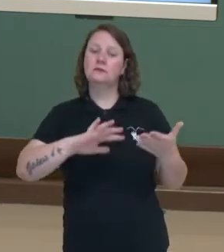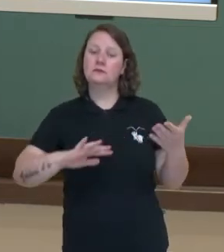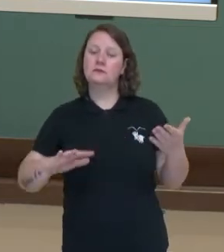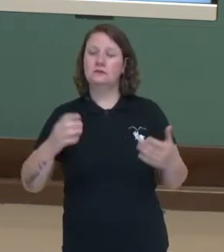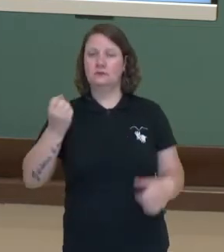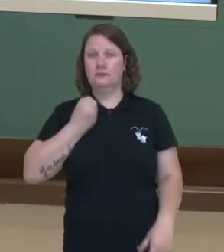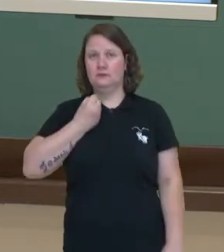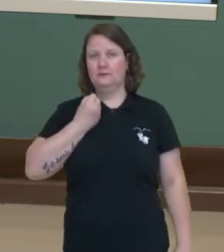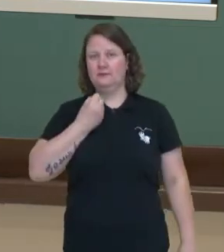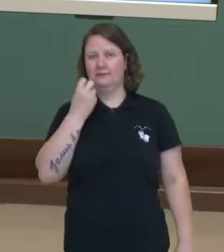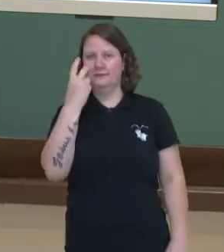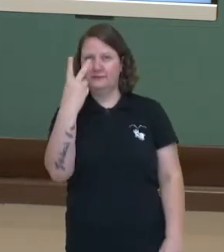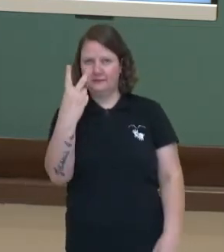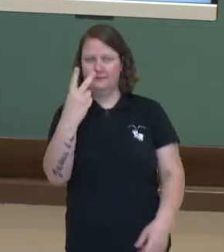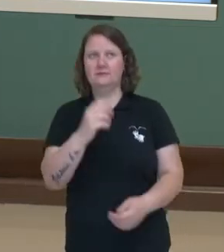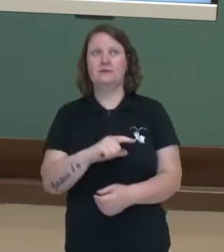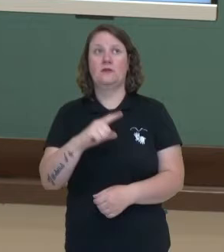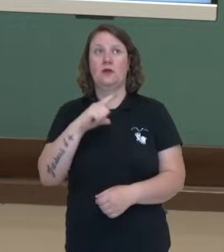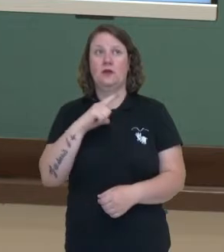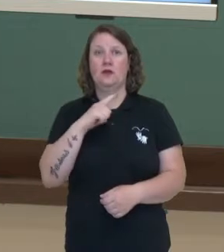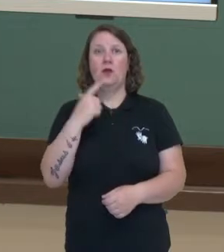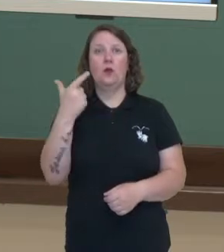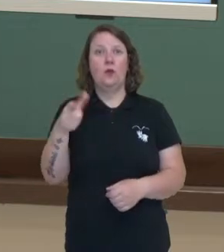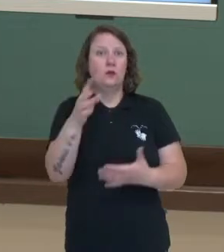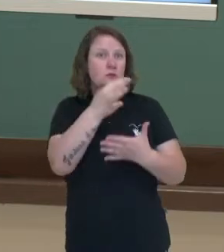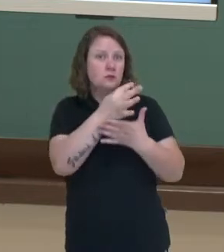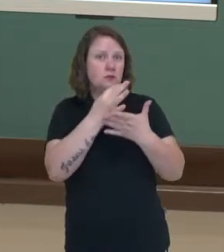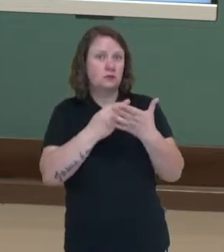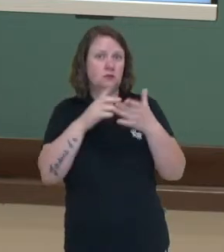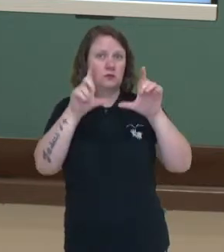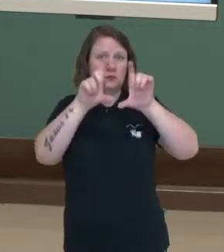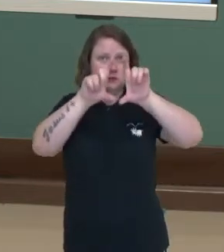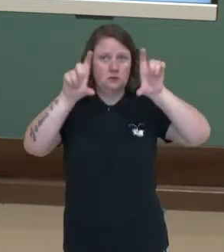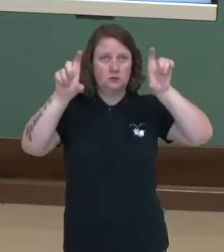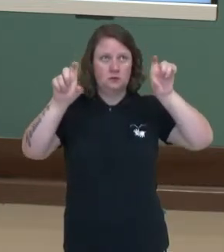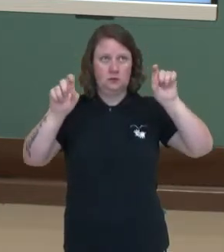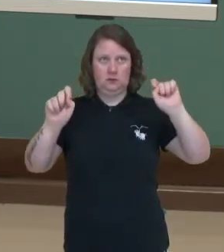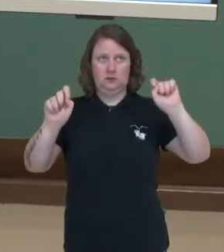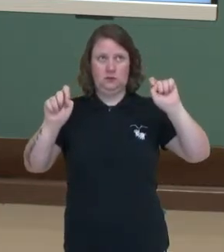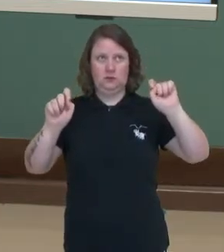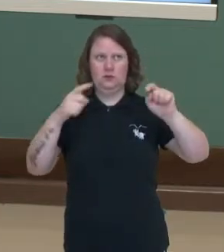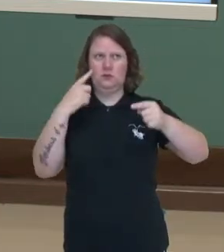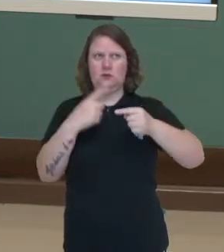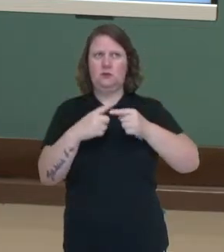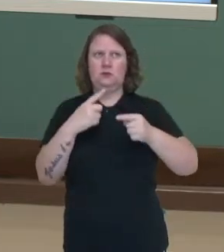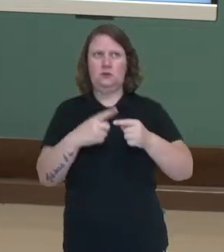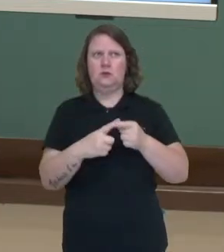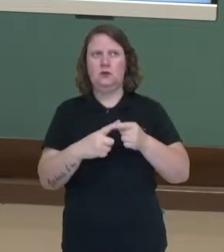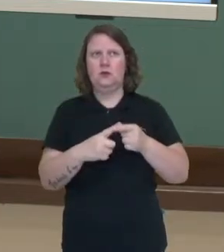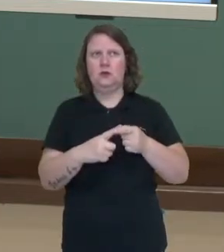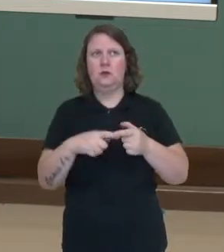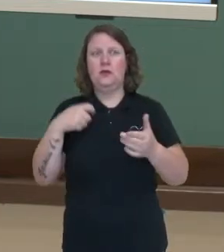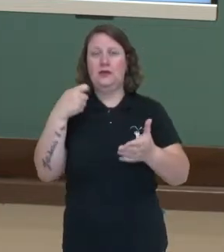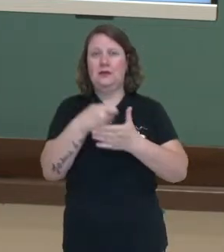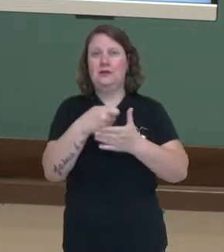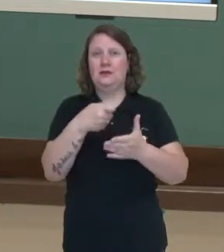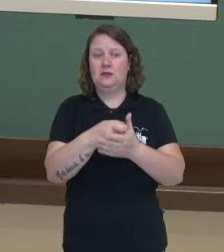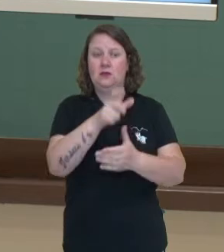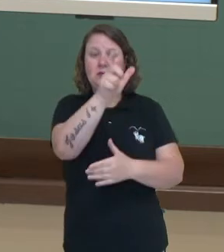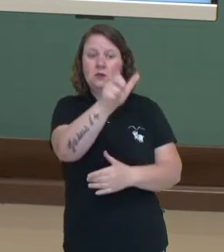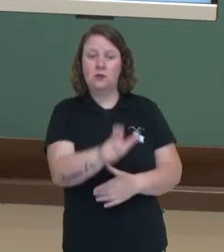número 2. Temos um novo trecho aqui e responda: por que exige-se um